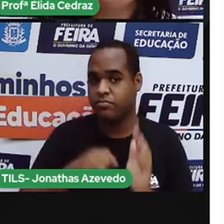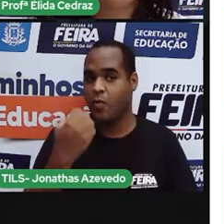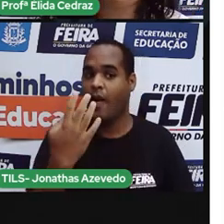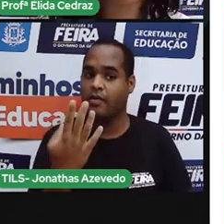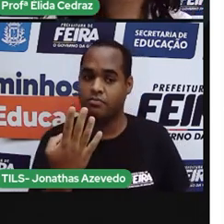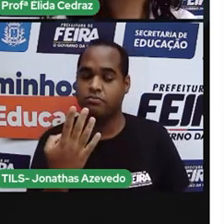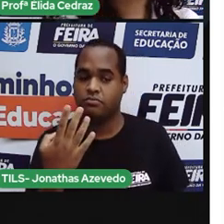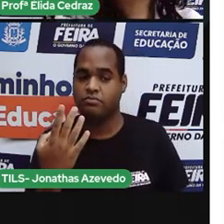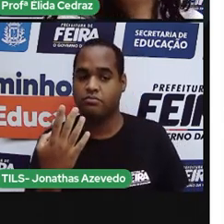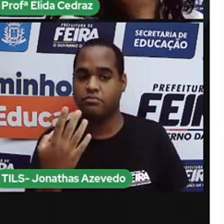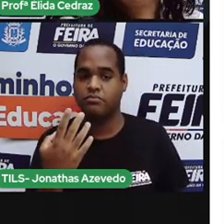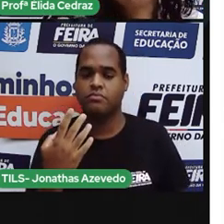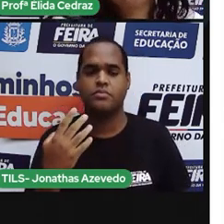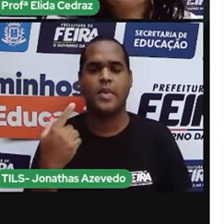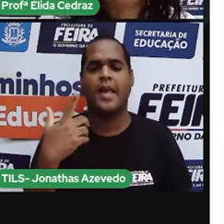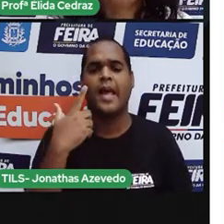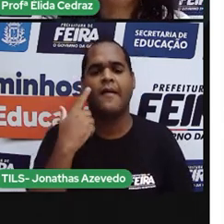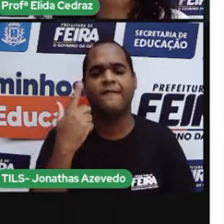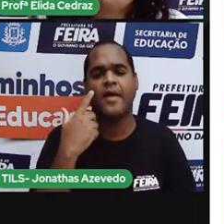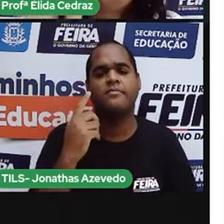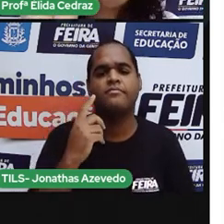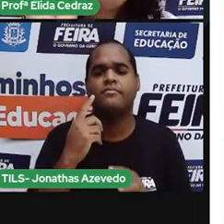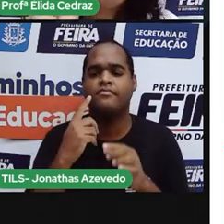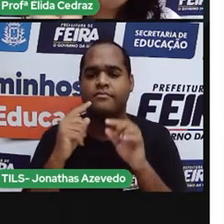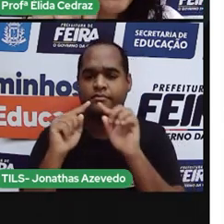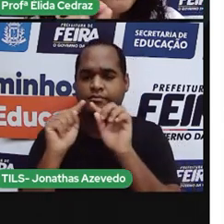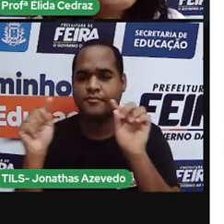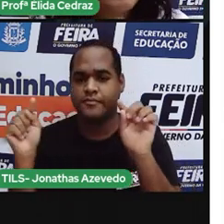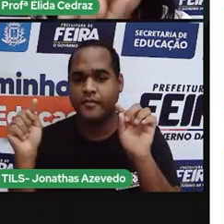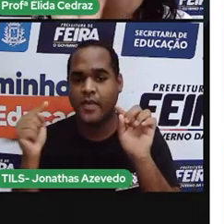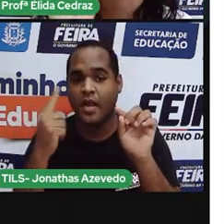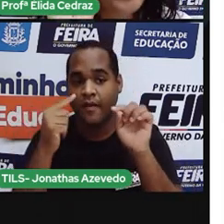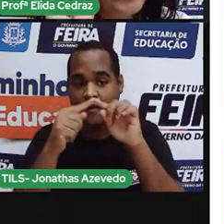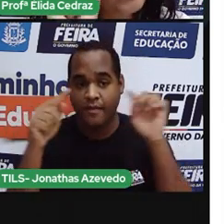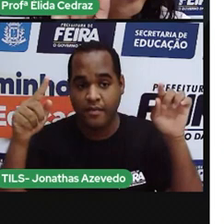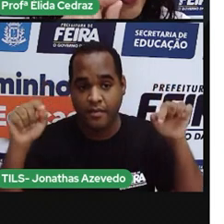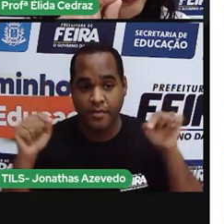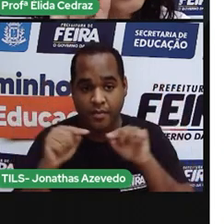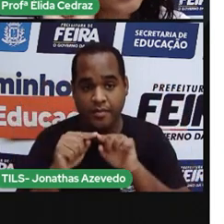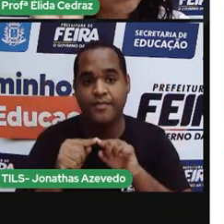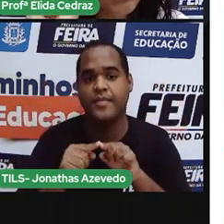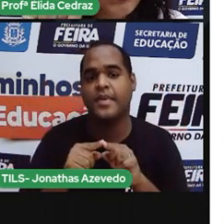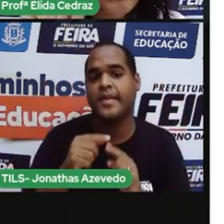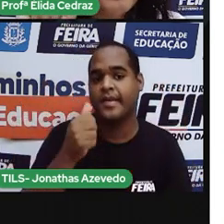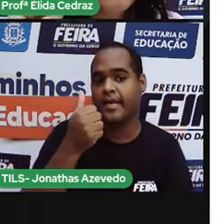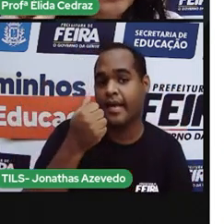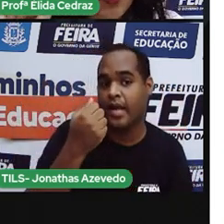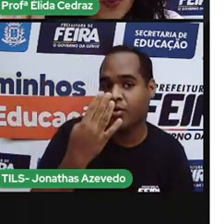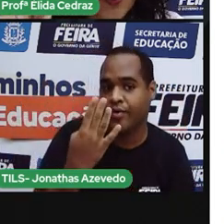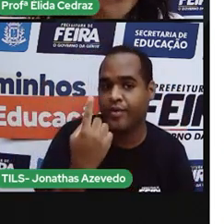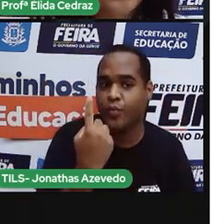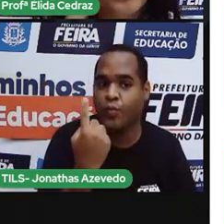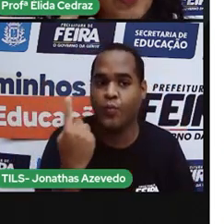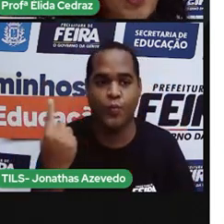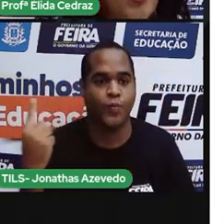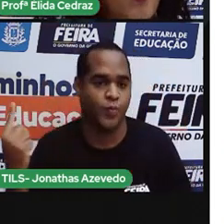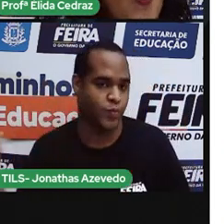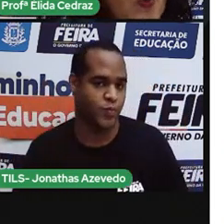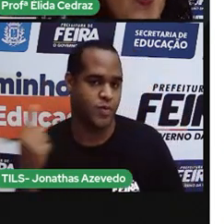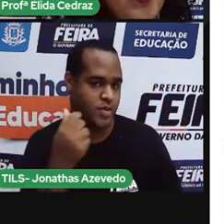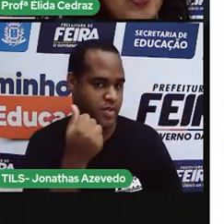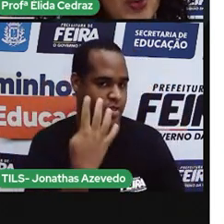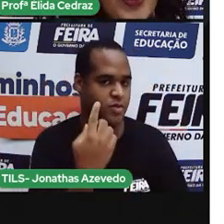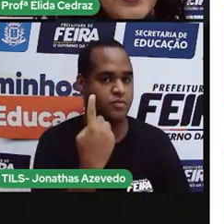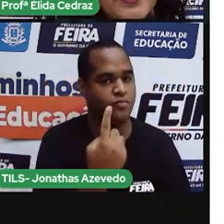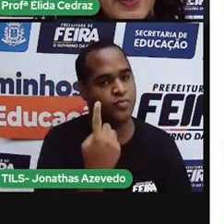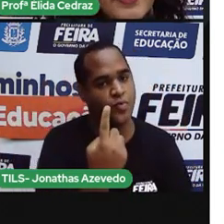4. Nesse primeiro retângulo, a prof fez 14 números 1.